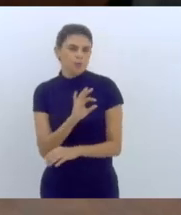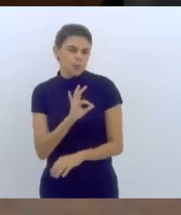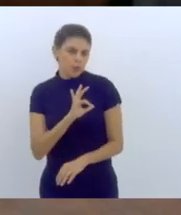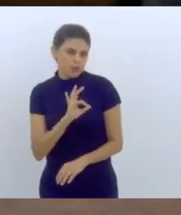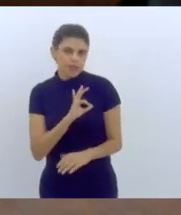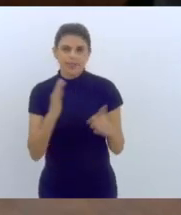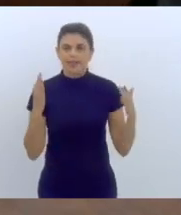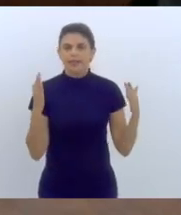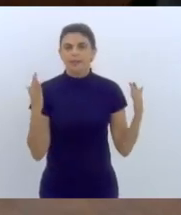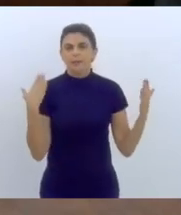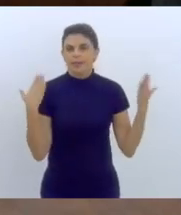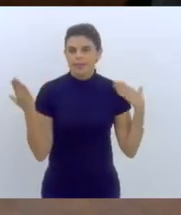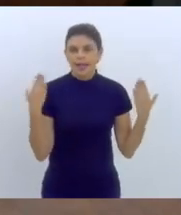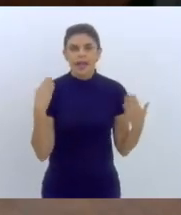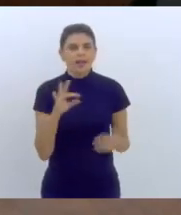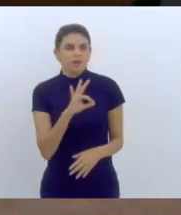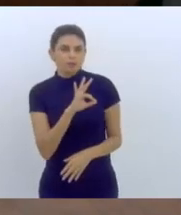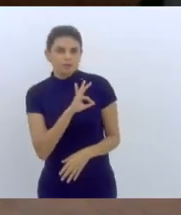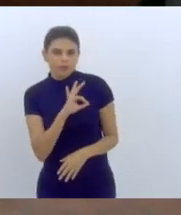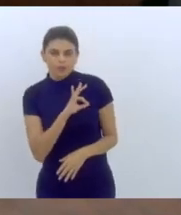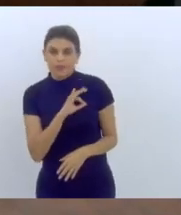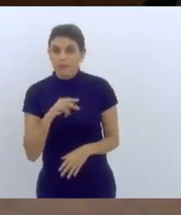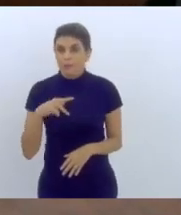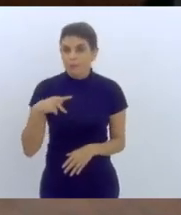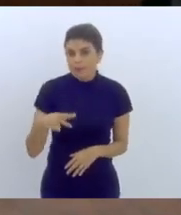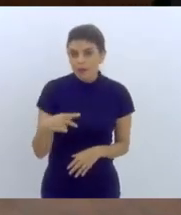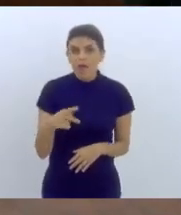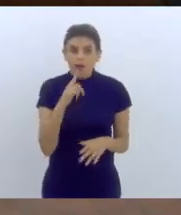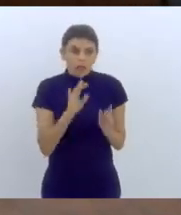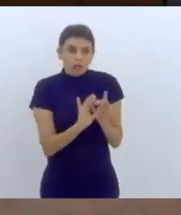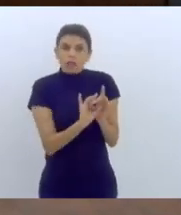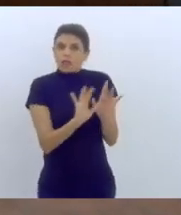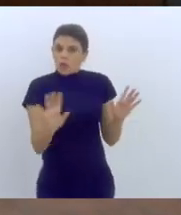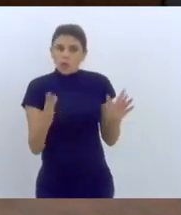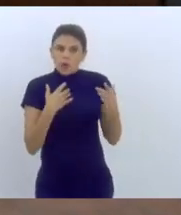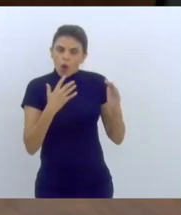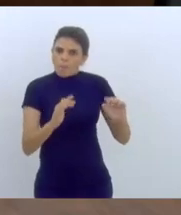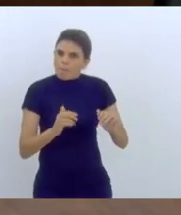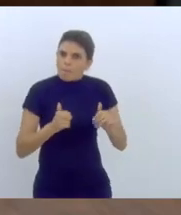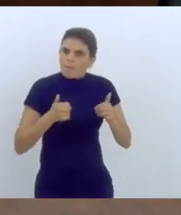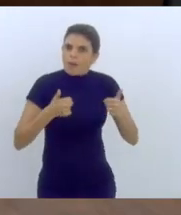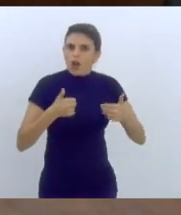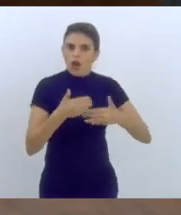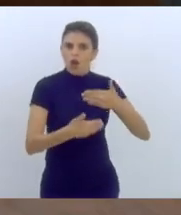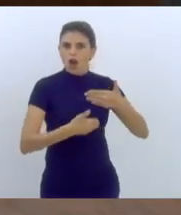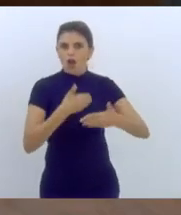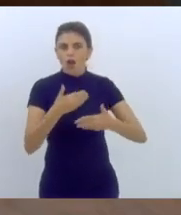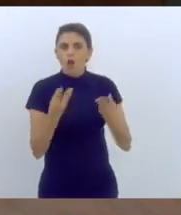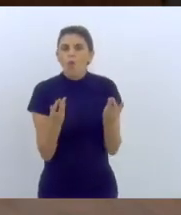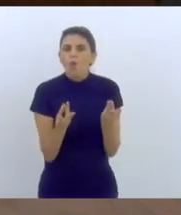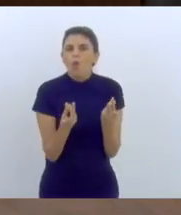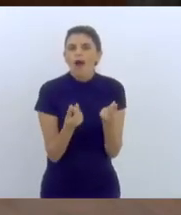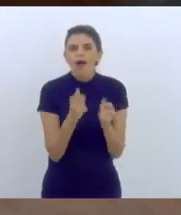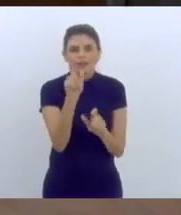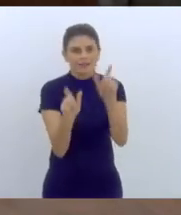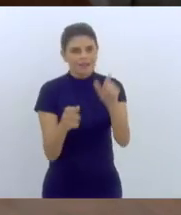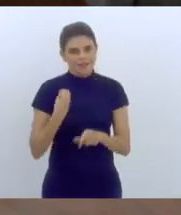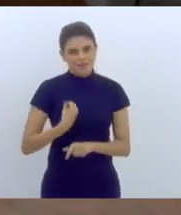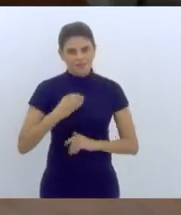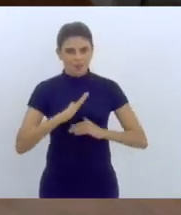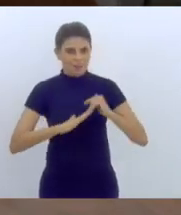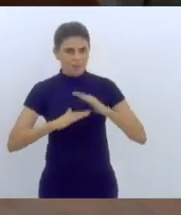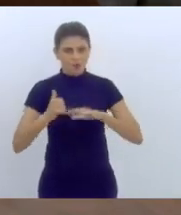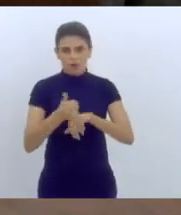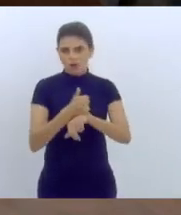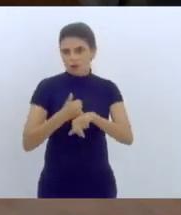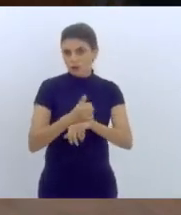Penal, se colocando à disposição para melhorar a qualidade de vida desses